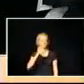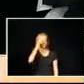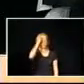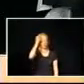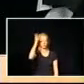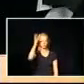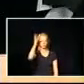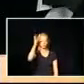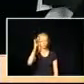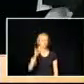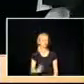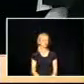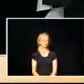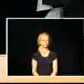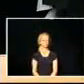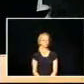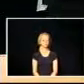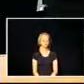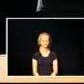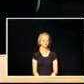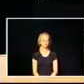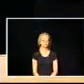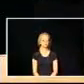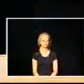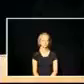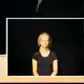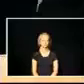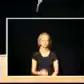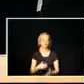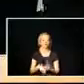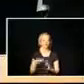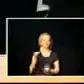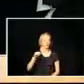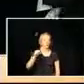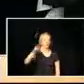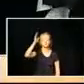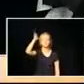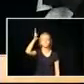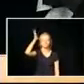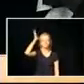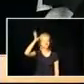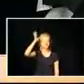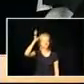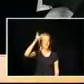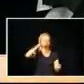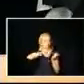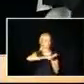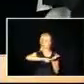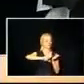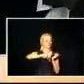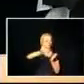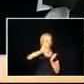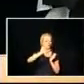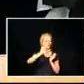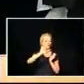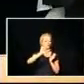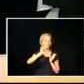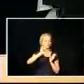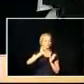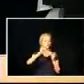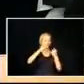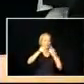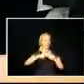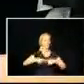através de uma liminar, na vara da fazenda aqui de Taubaté, essa liminar que proibia